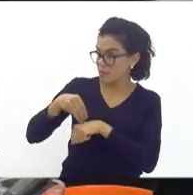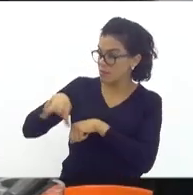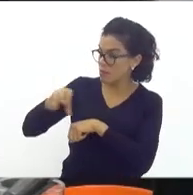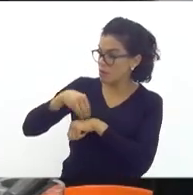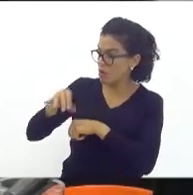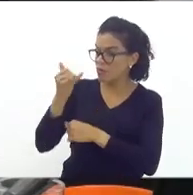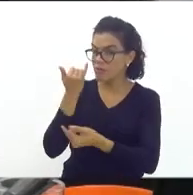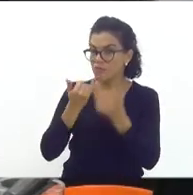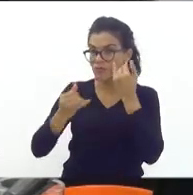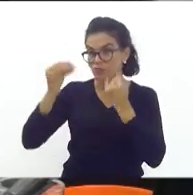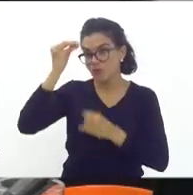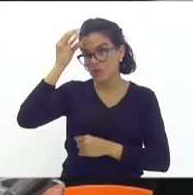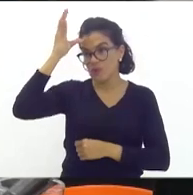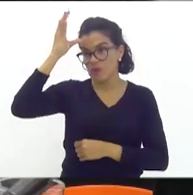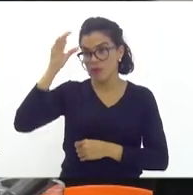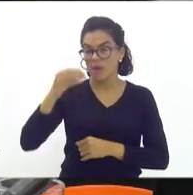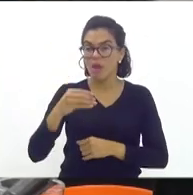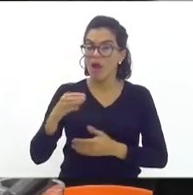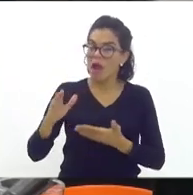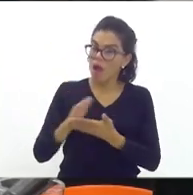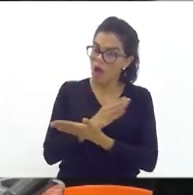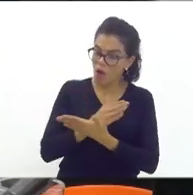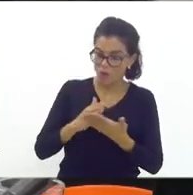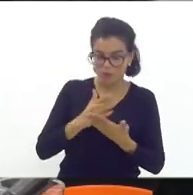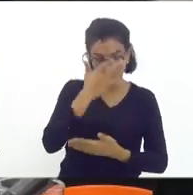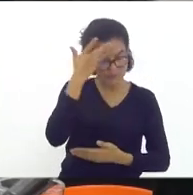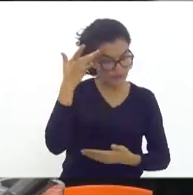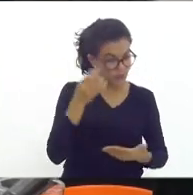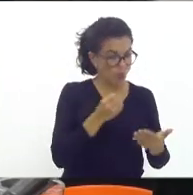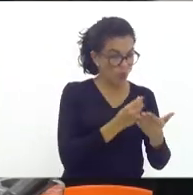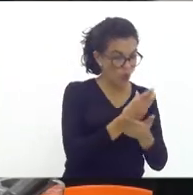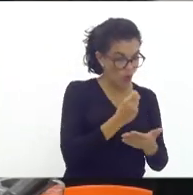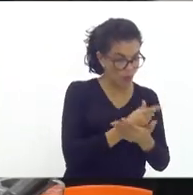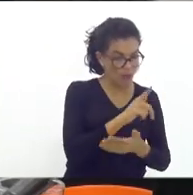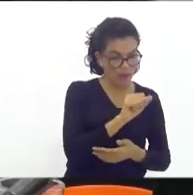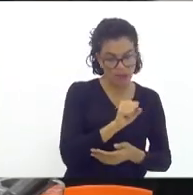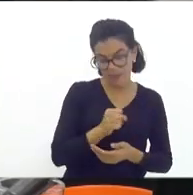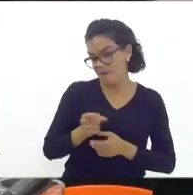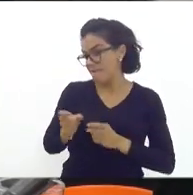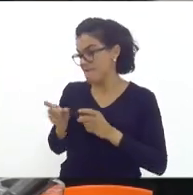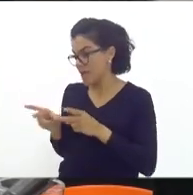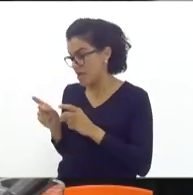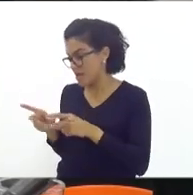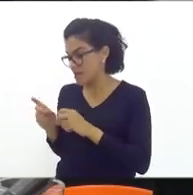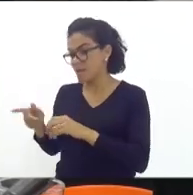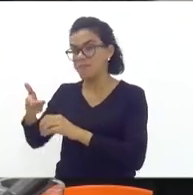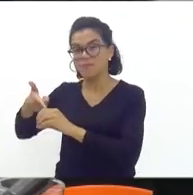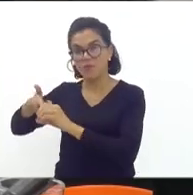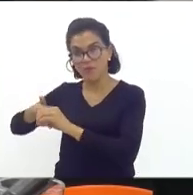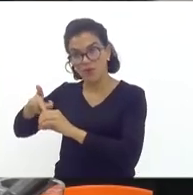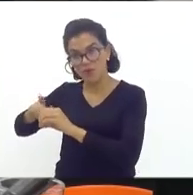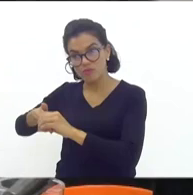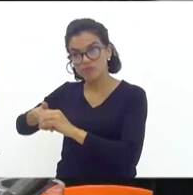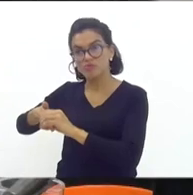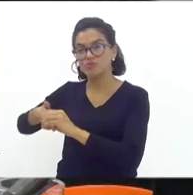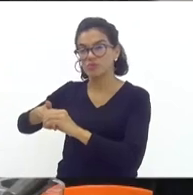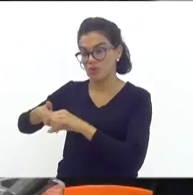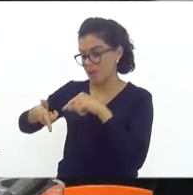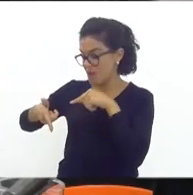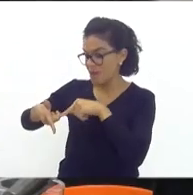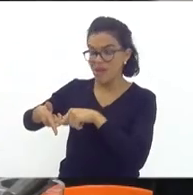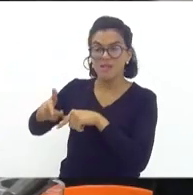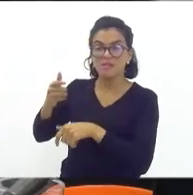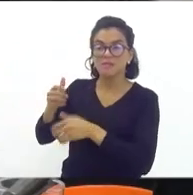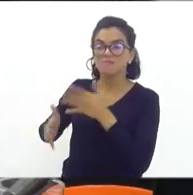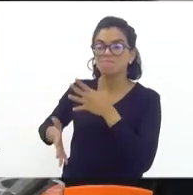vocês que alguns revendedores redes de porte de combustível mediante é essa lesão